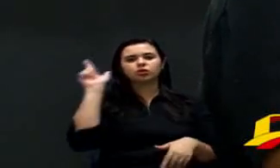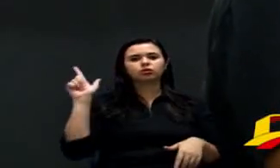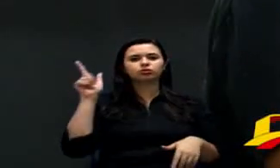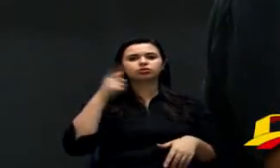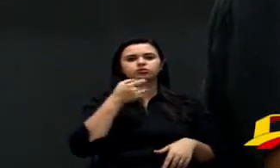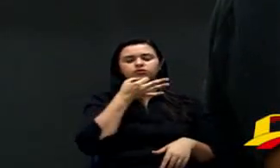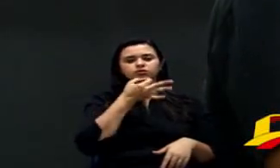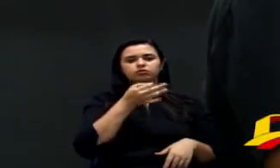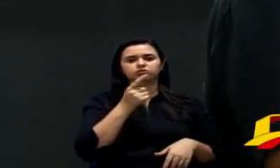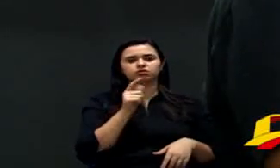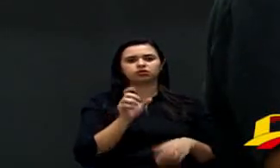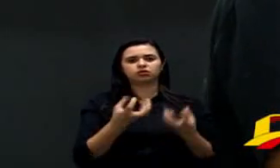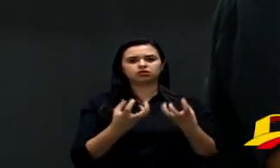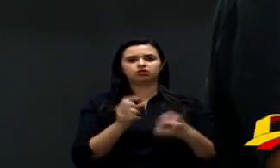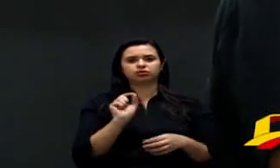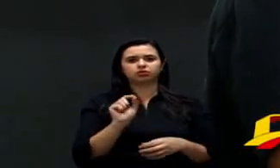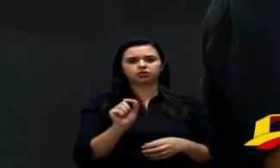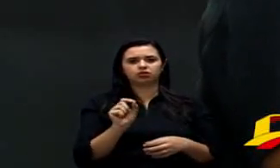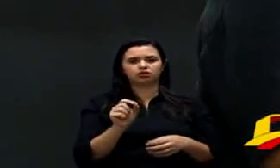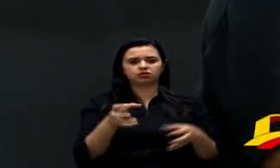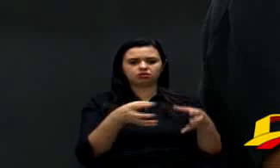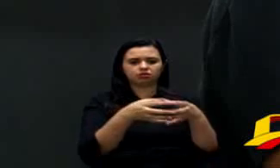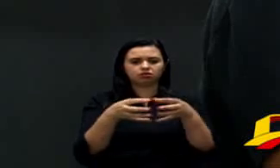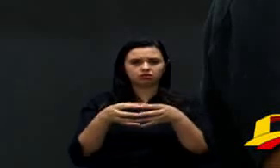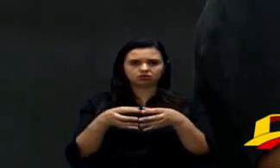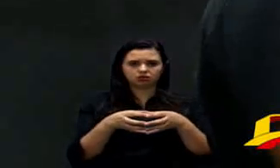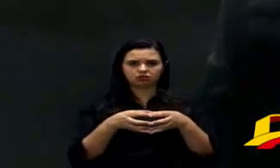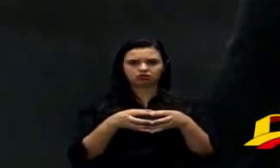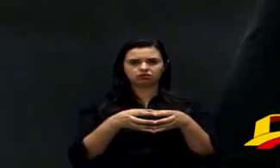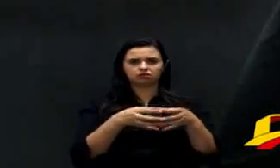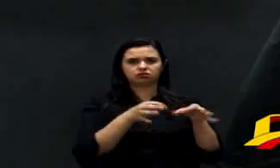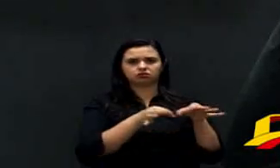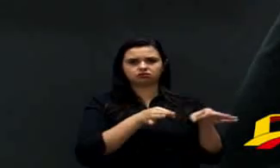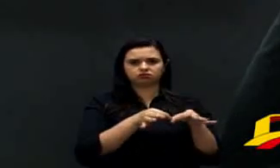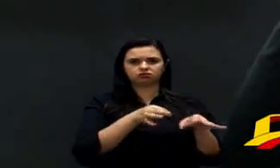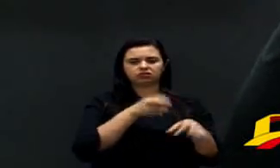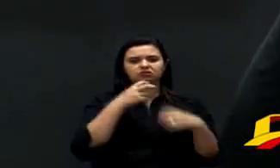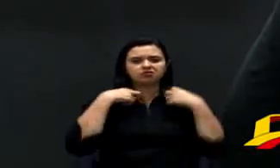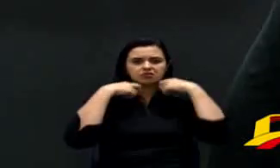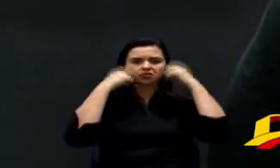que essa nova gestão está sendo uma vergonha para a causa animal.